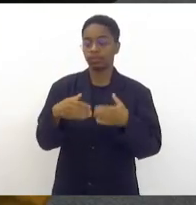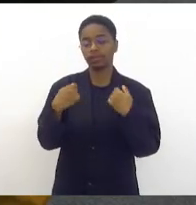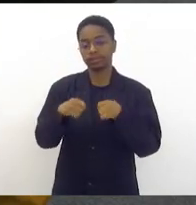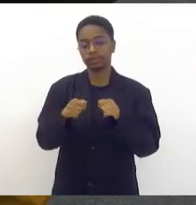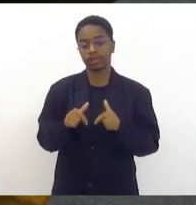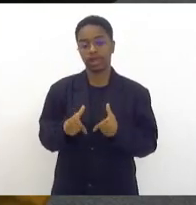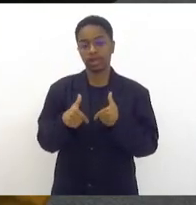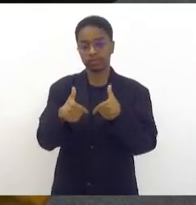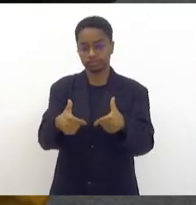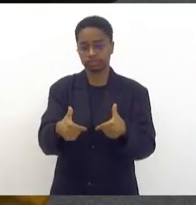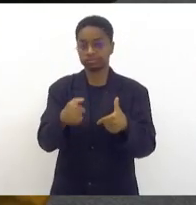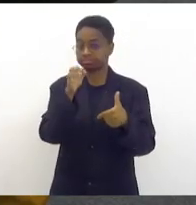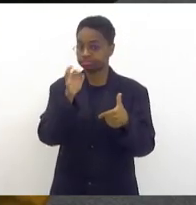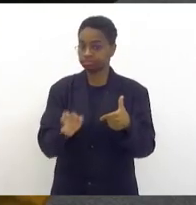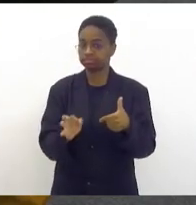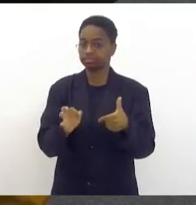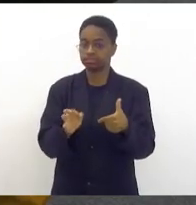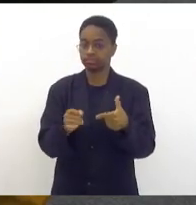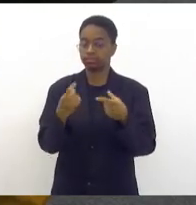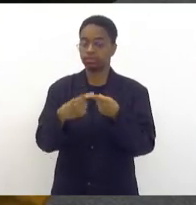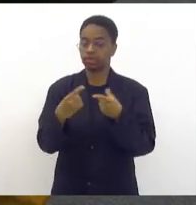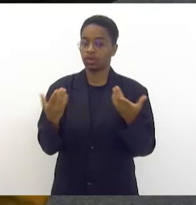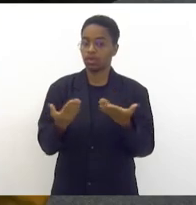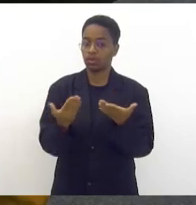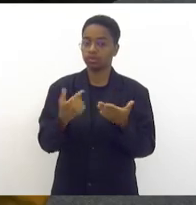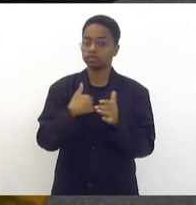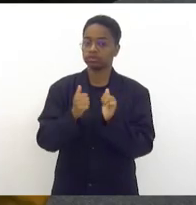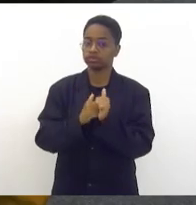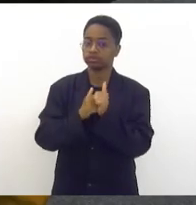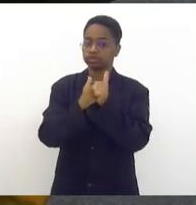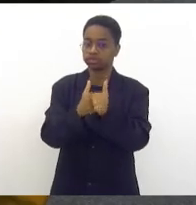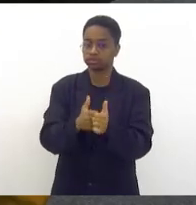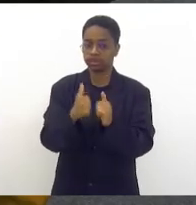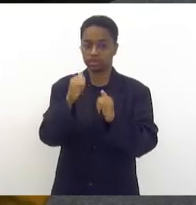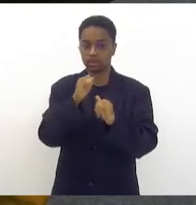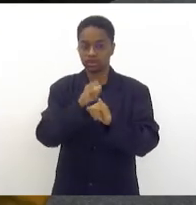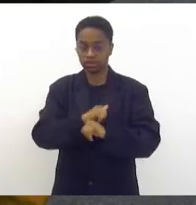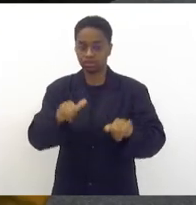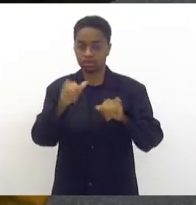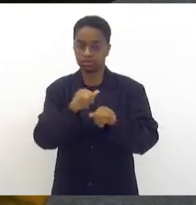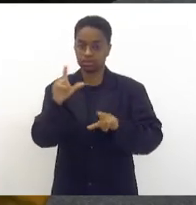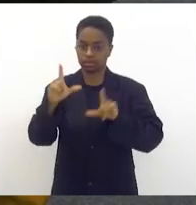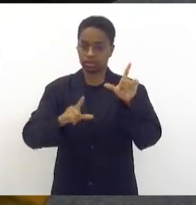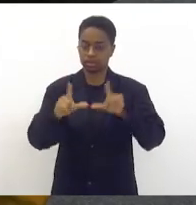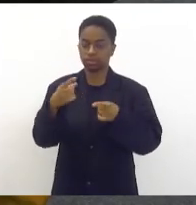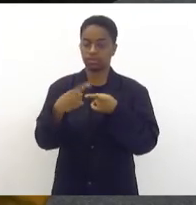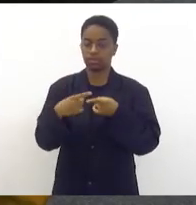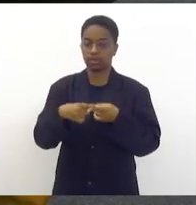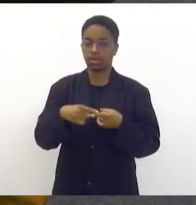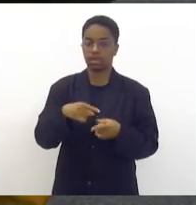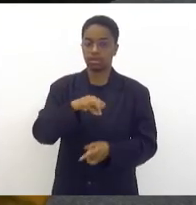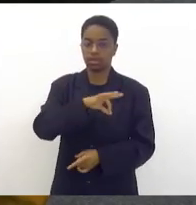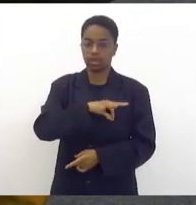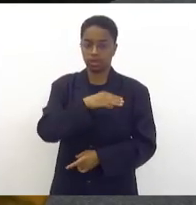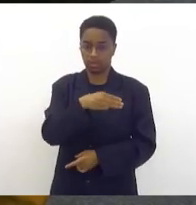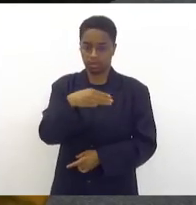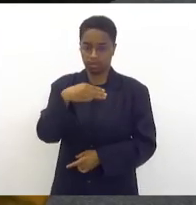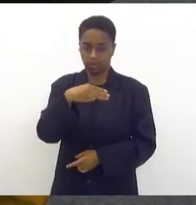agir, e agir bem. Hoje acompanhei um noticiário que a nossa querida